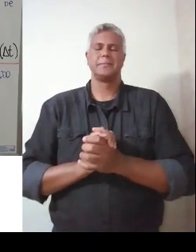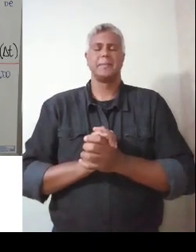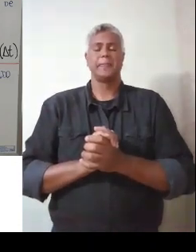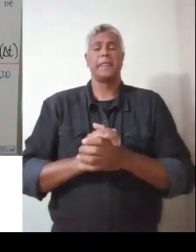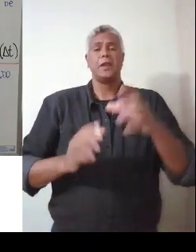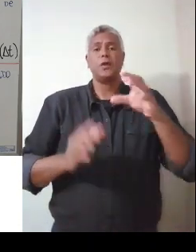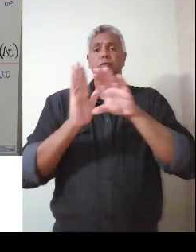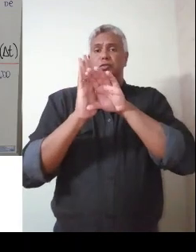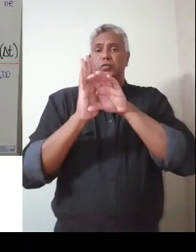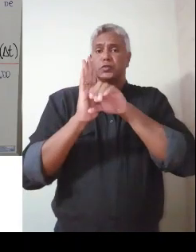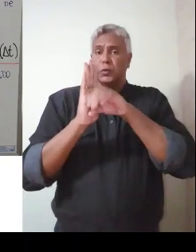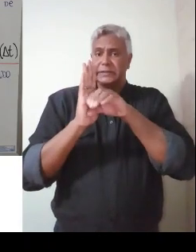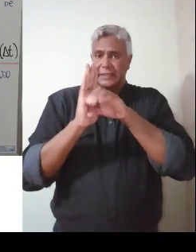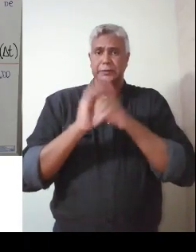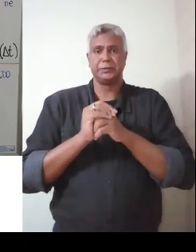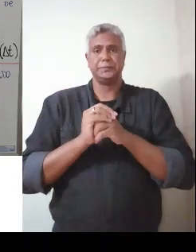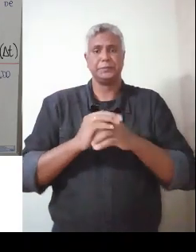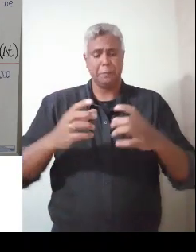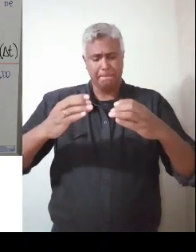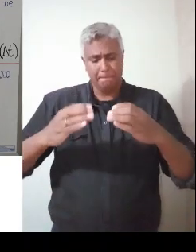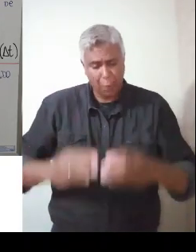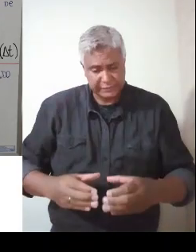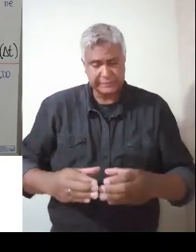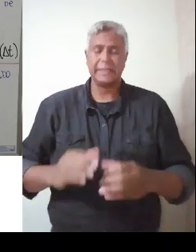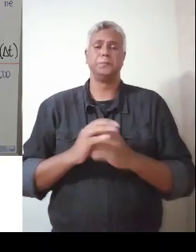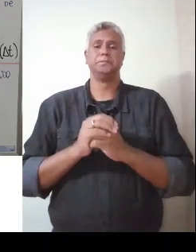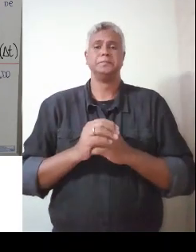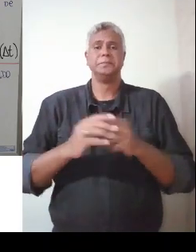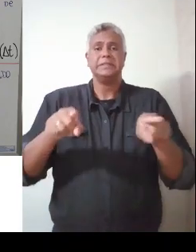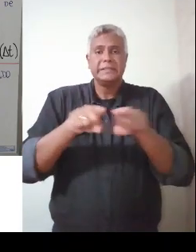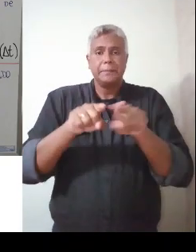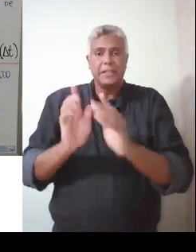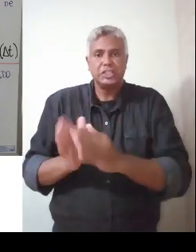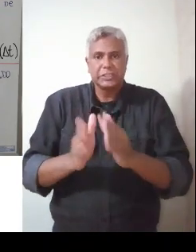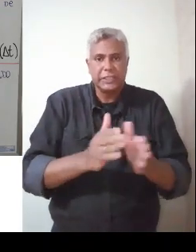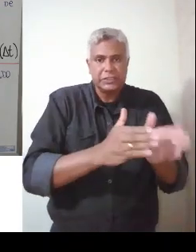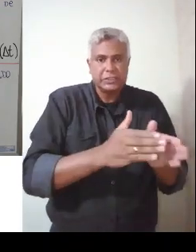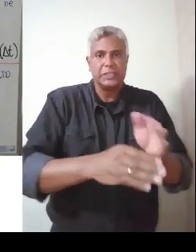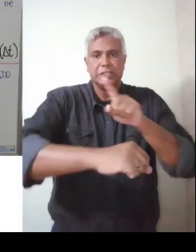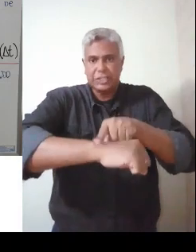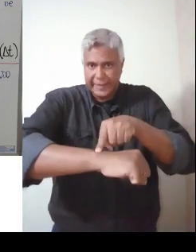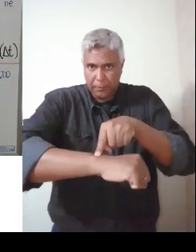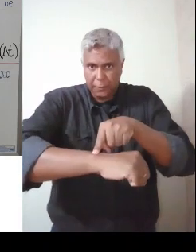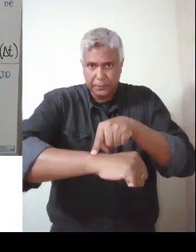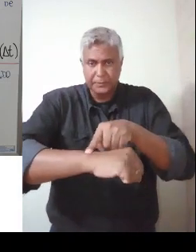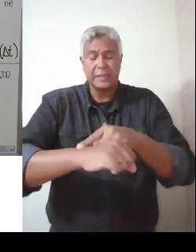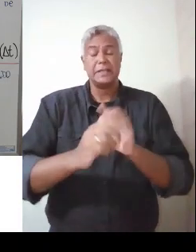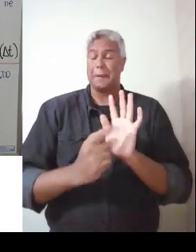Os conceitos de posição e de instante de tempo já